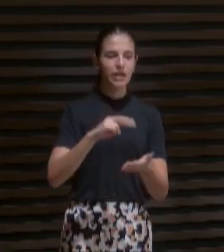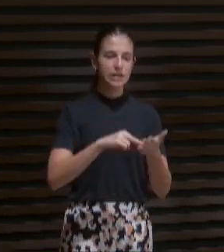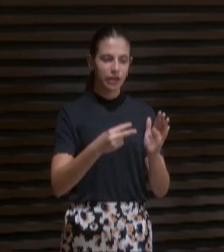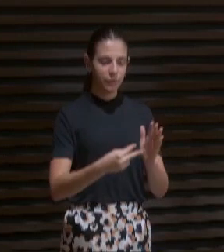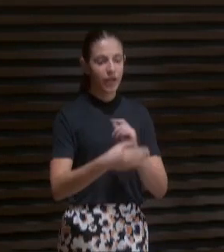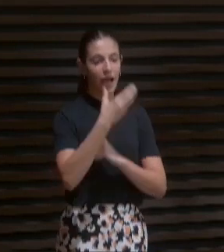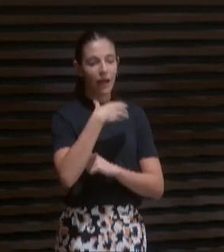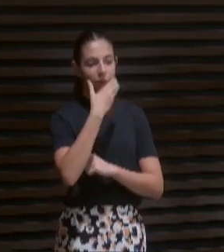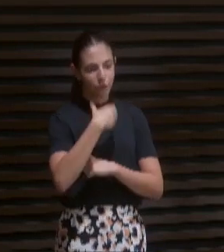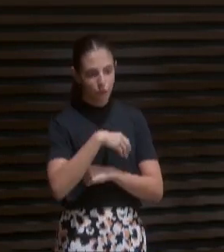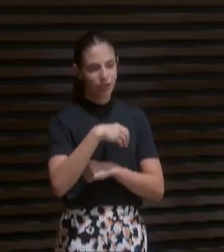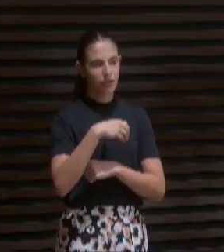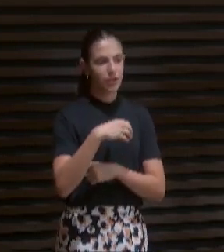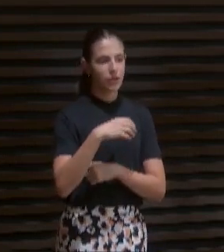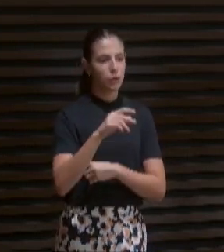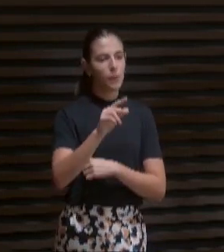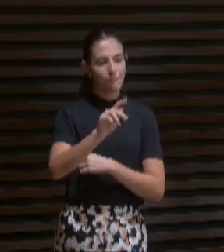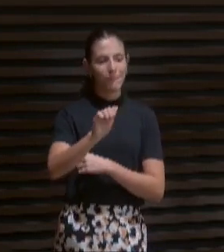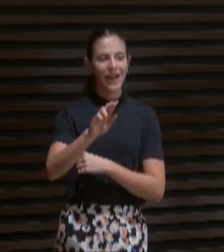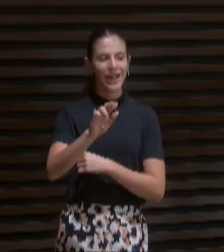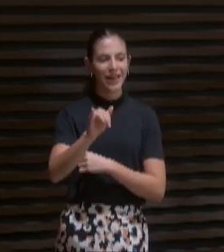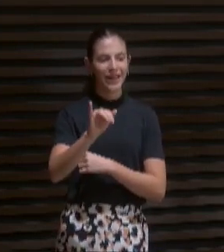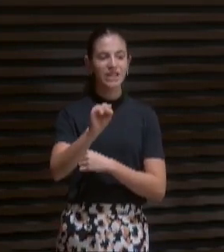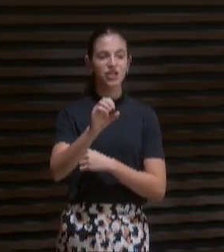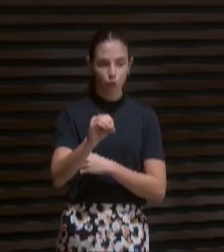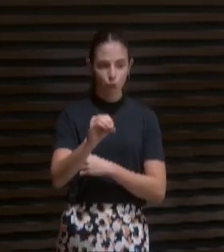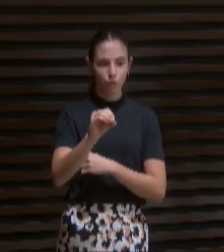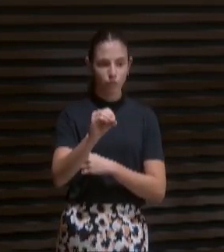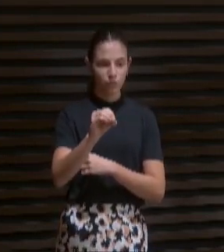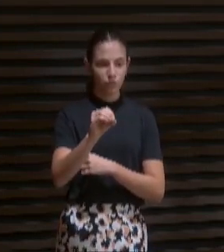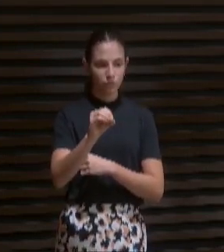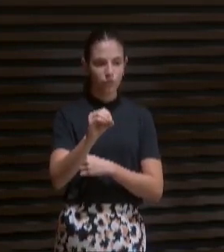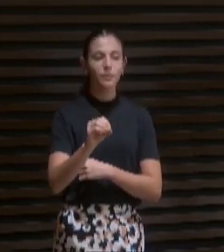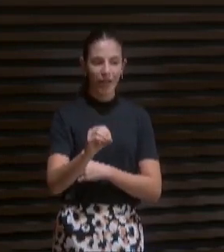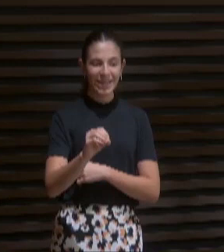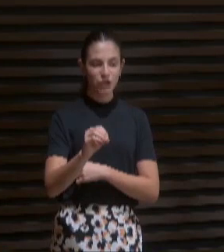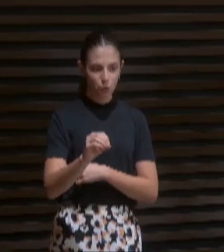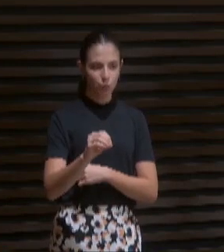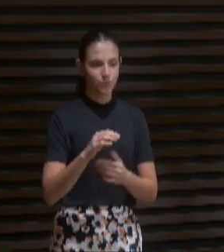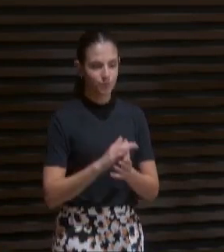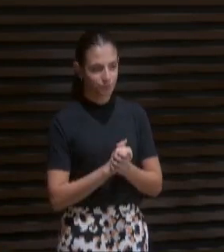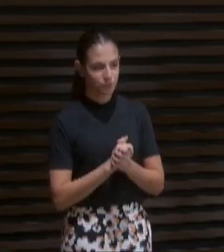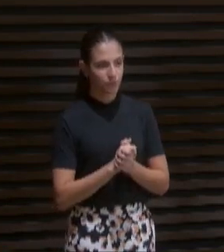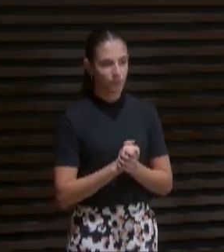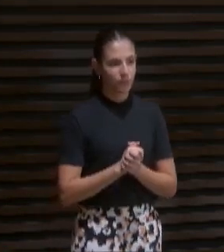Sabe por quê? Porque ela tem um formato de pênis. E todo mundo acha que o pecado é